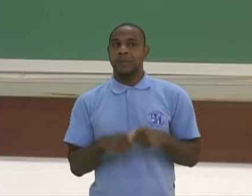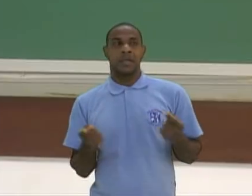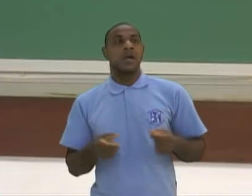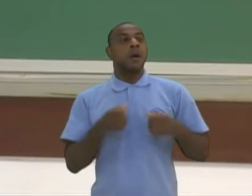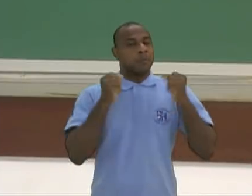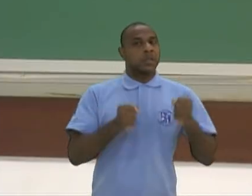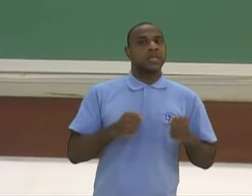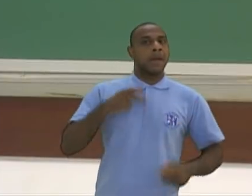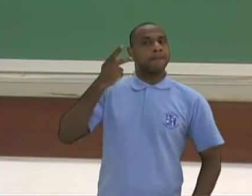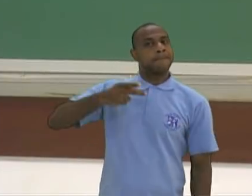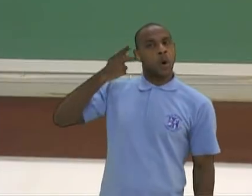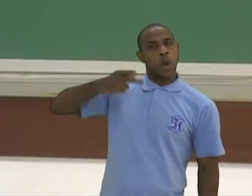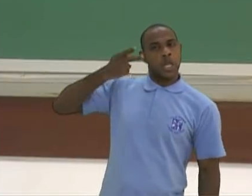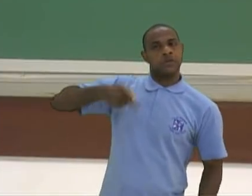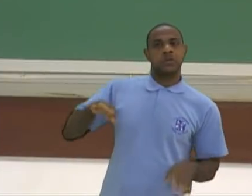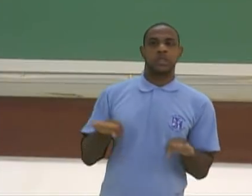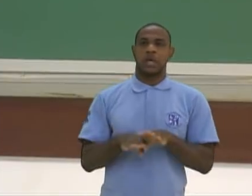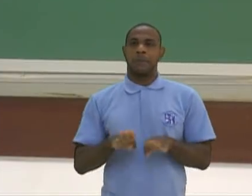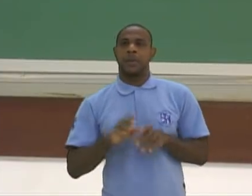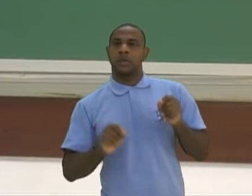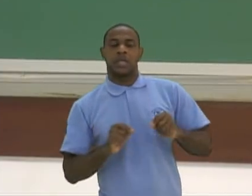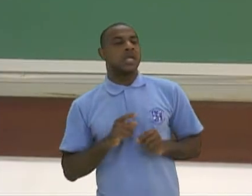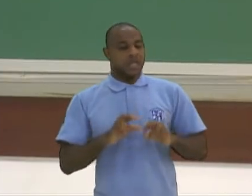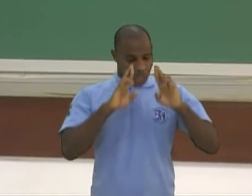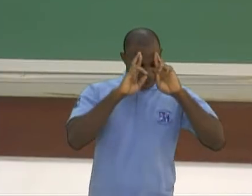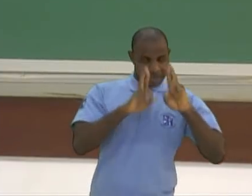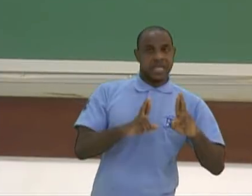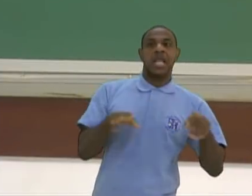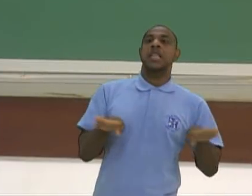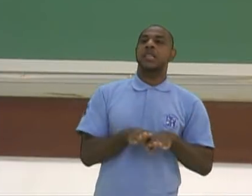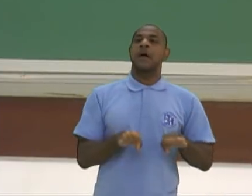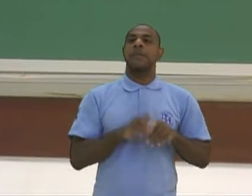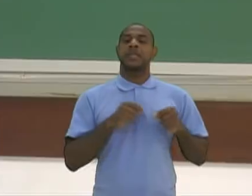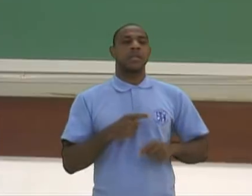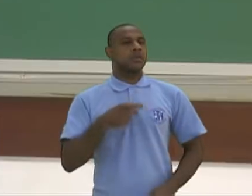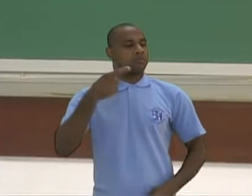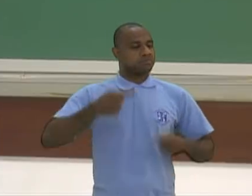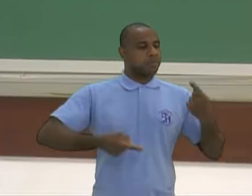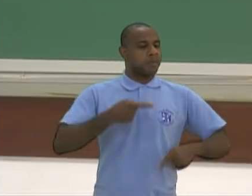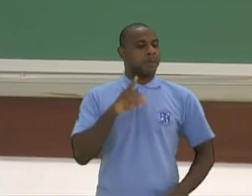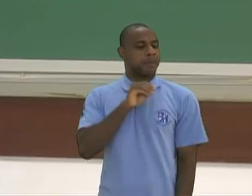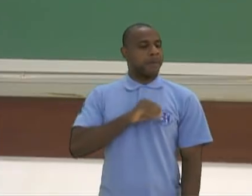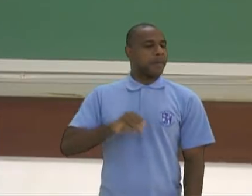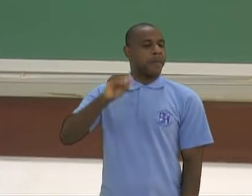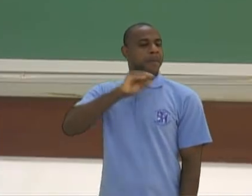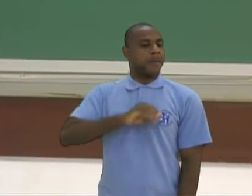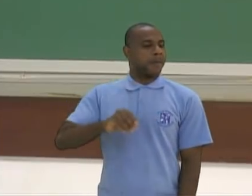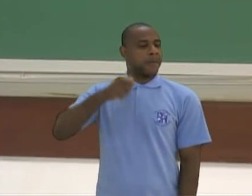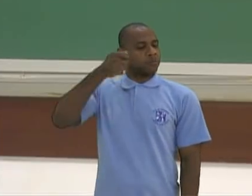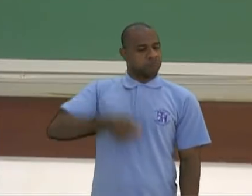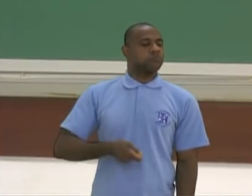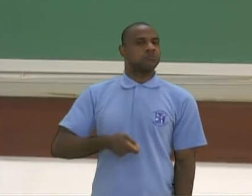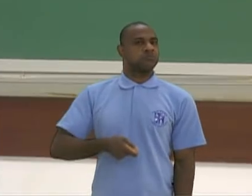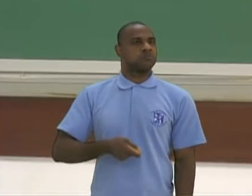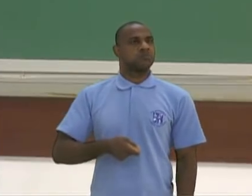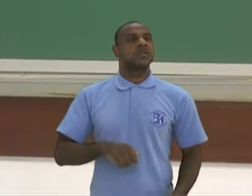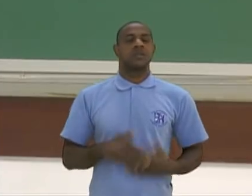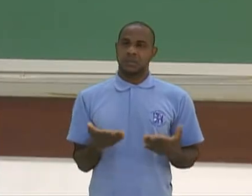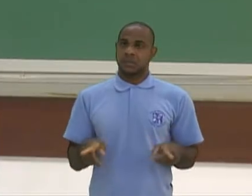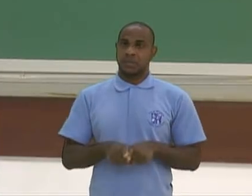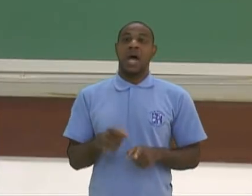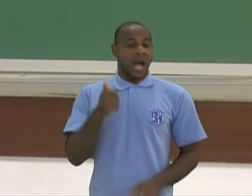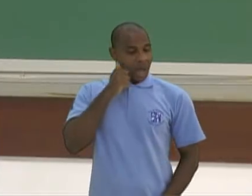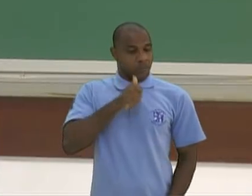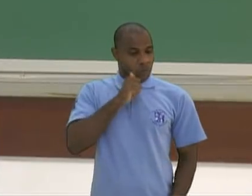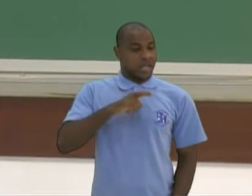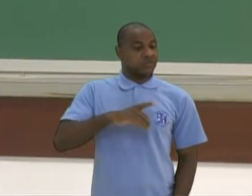Poder político, em ser respeitada, em ter um discurso ouvido, né, entre os homens. Em algumas